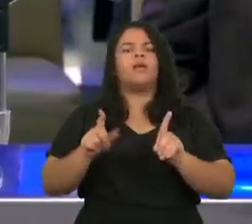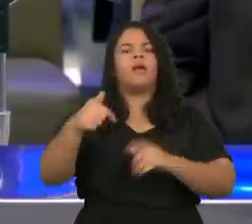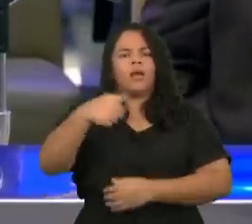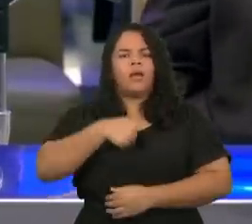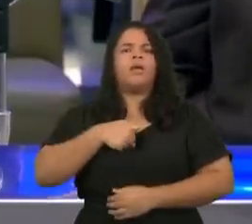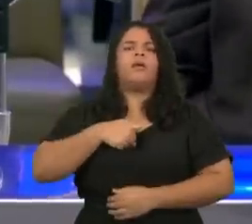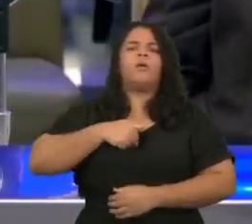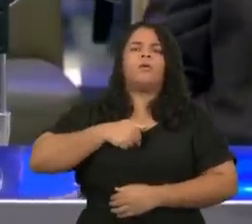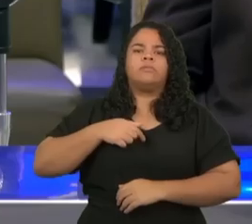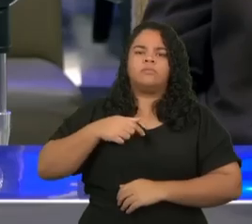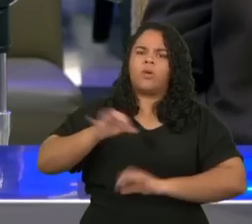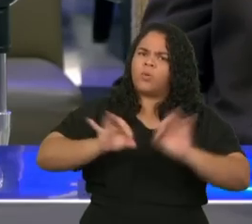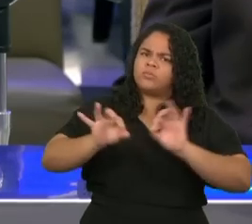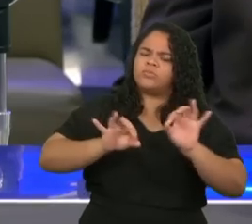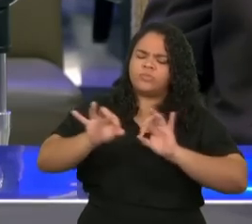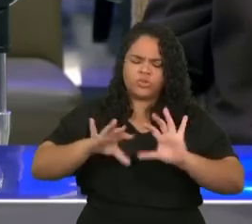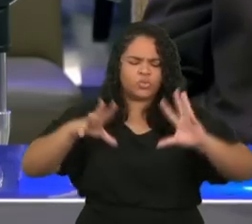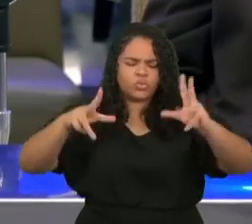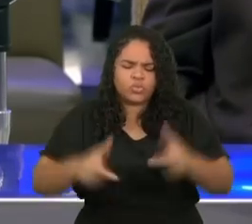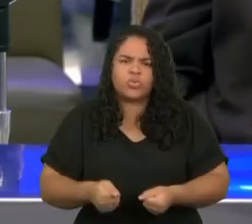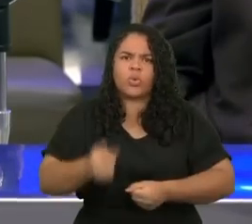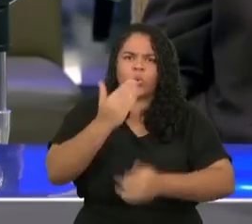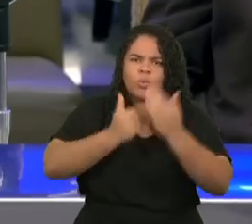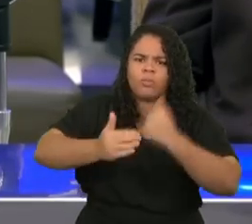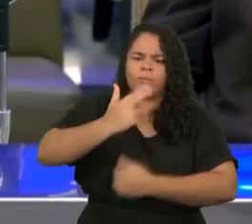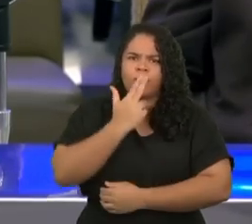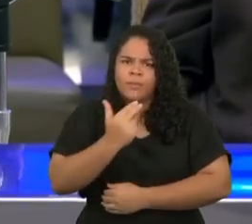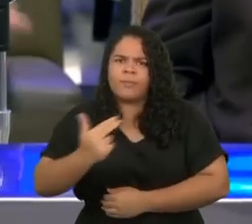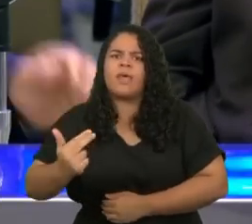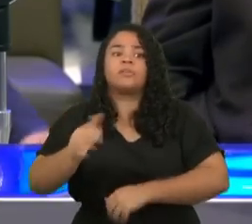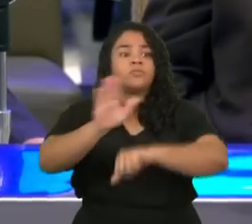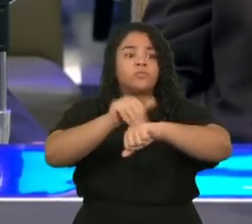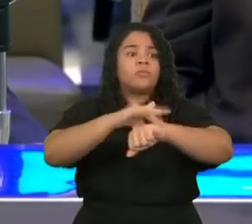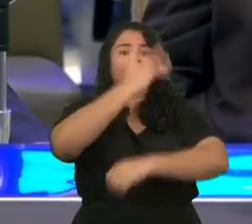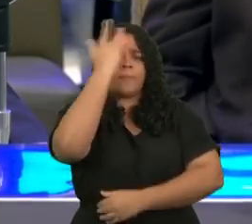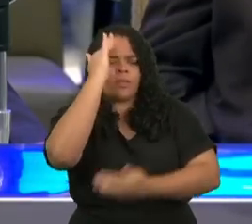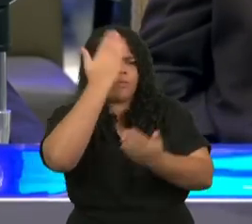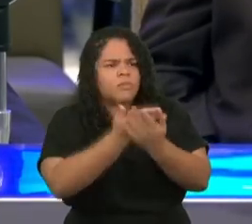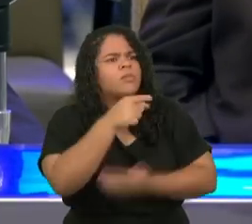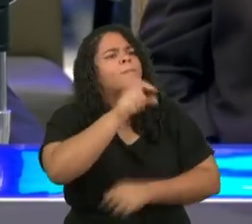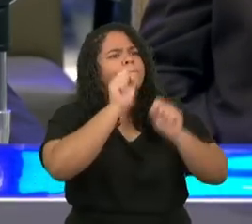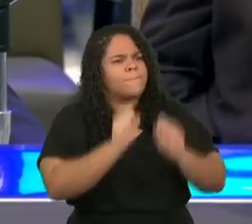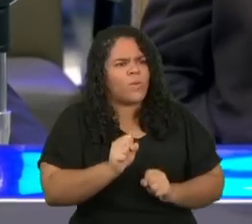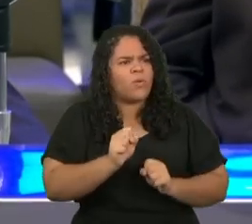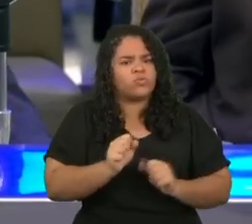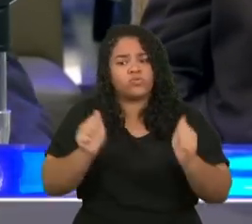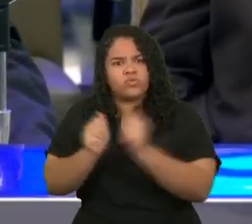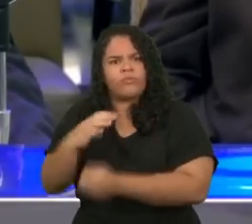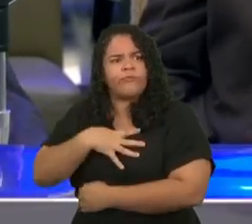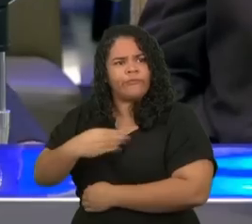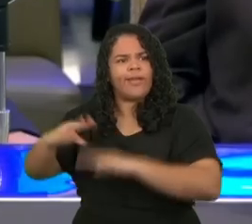deixava tudo do que mandar meus filhos minha filha dormir na casa dos outros eu não sei o pai lá como é